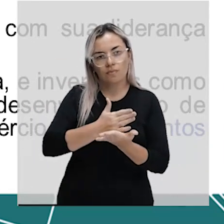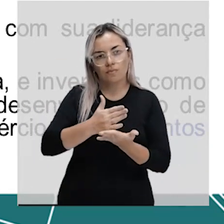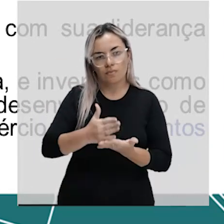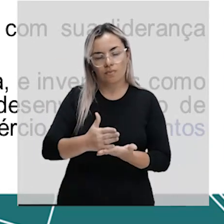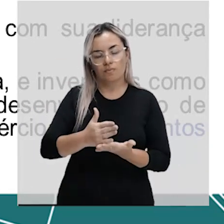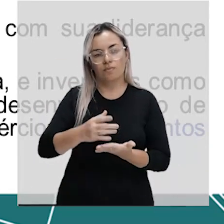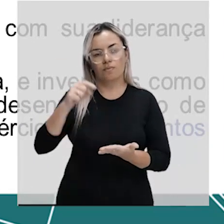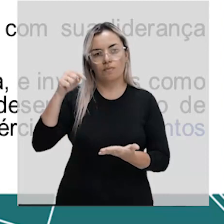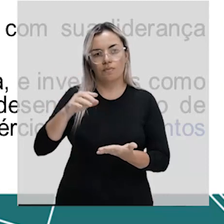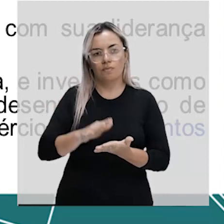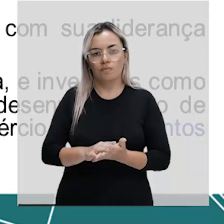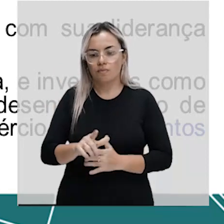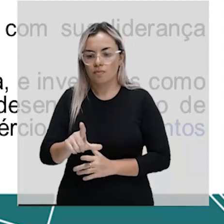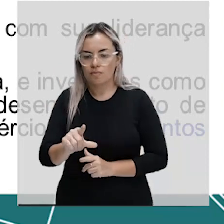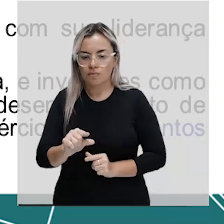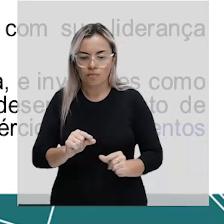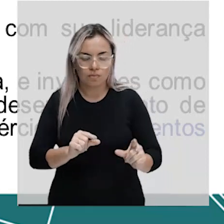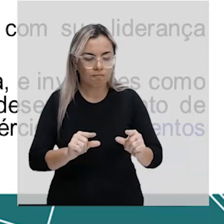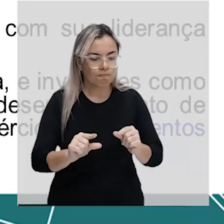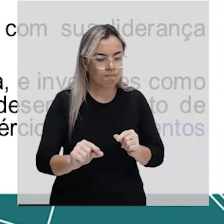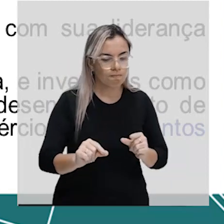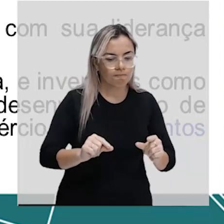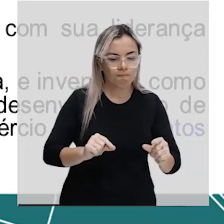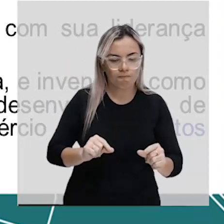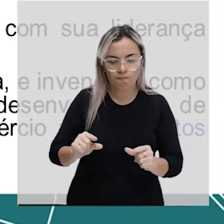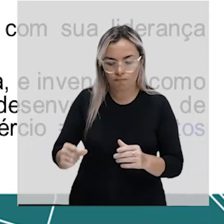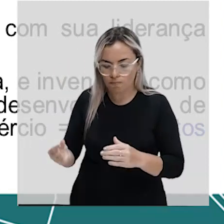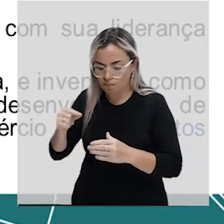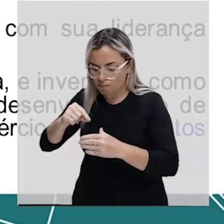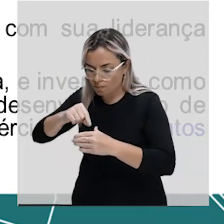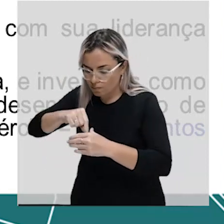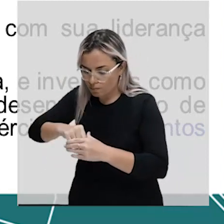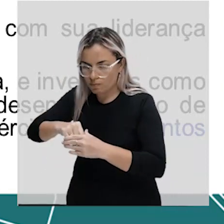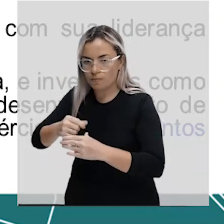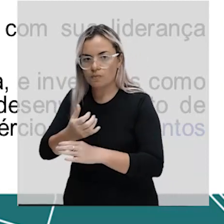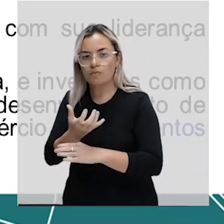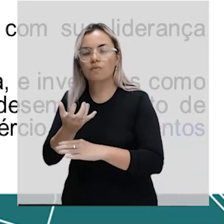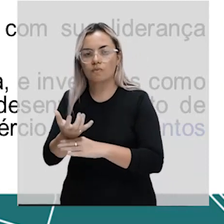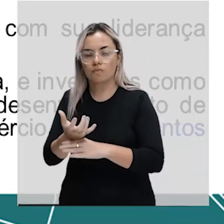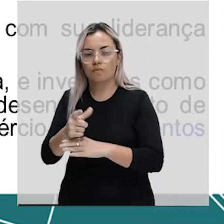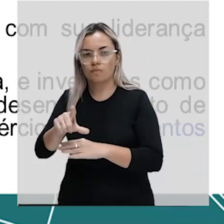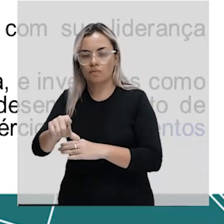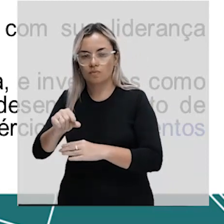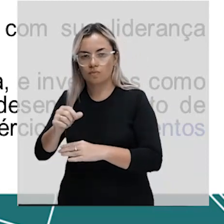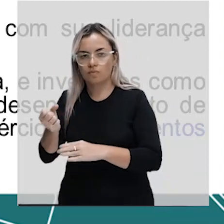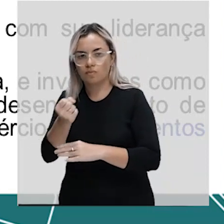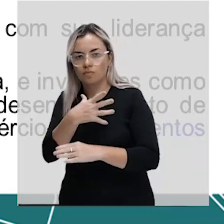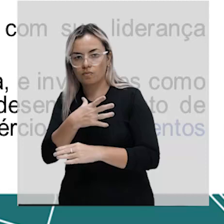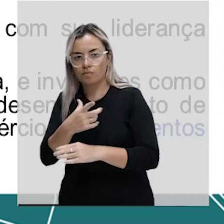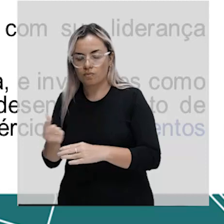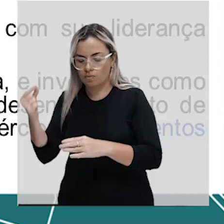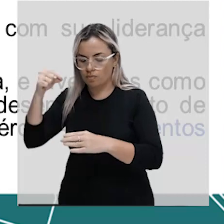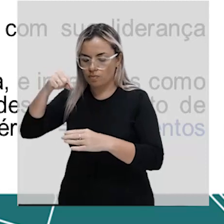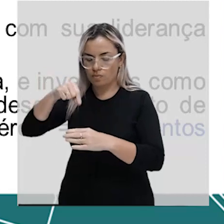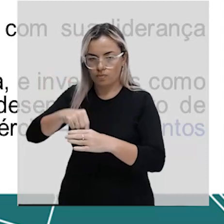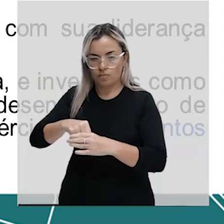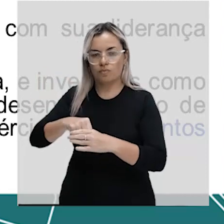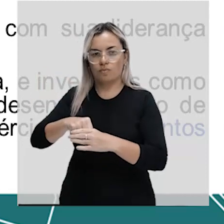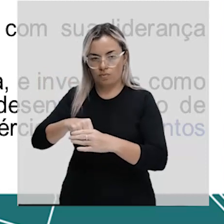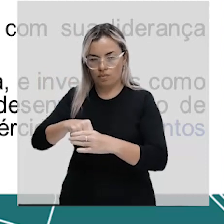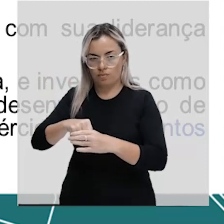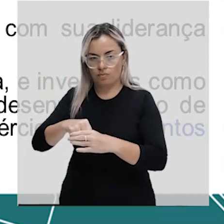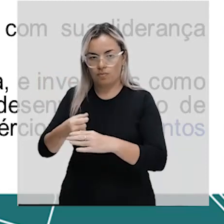realizar a seleção de sementes. Eles irão selecionar novas sementes para